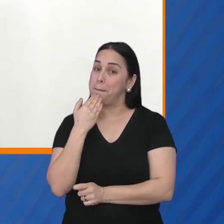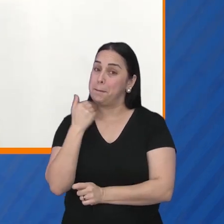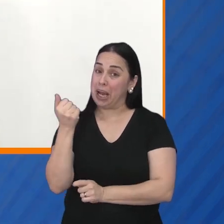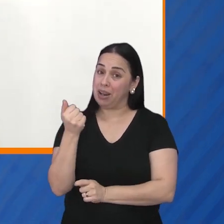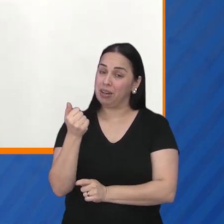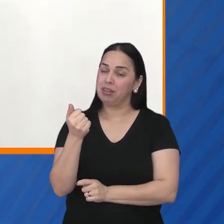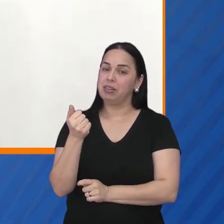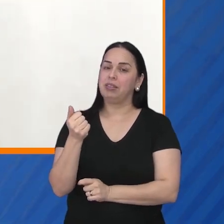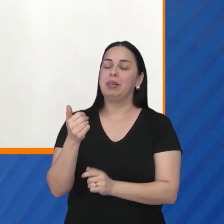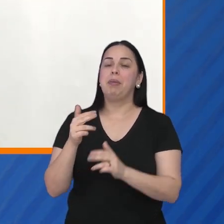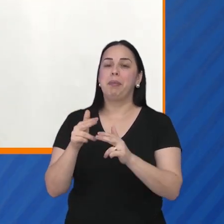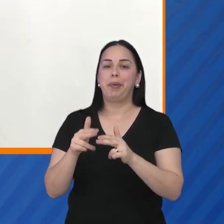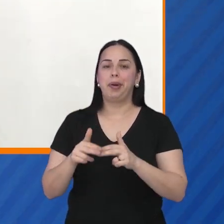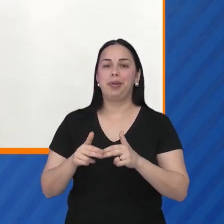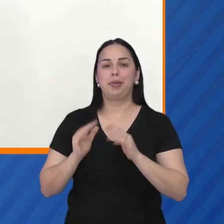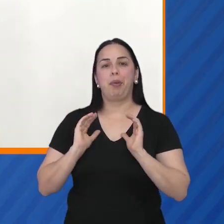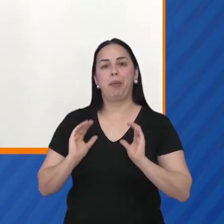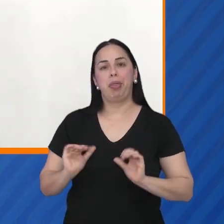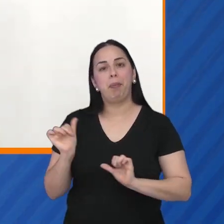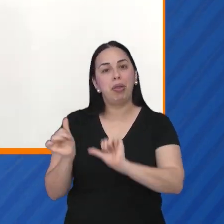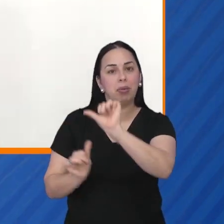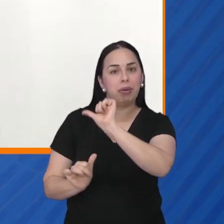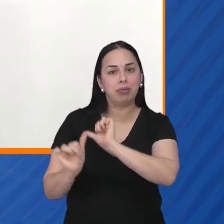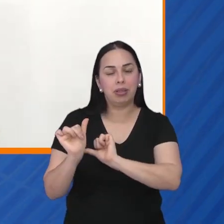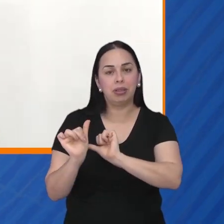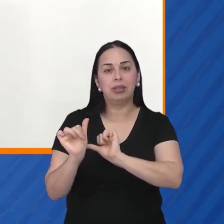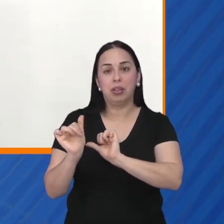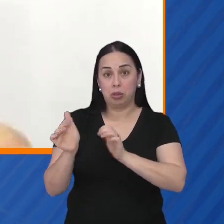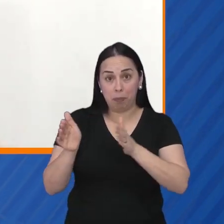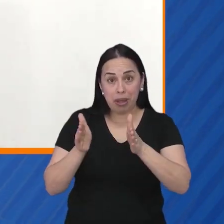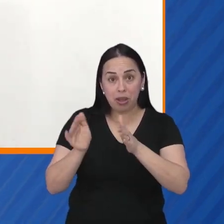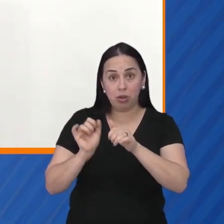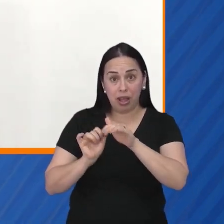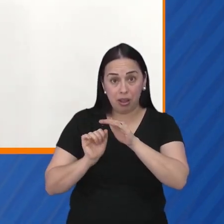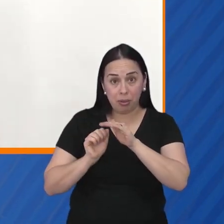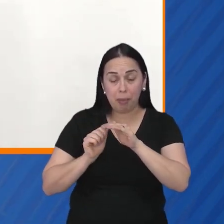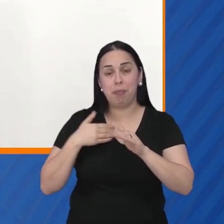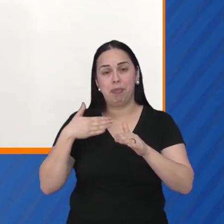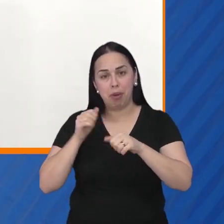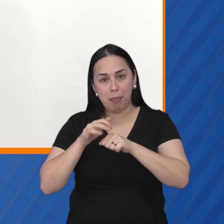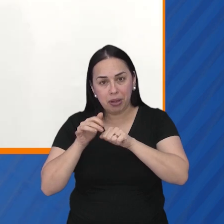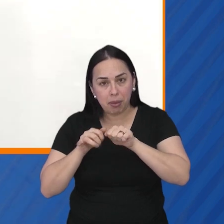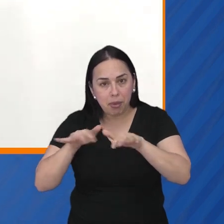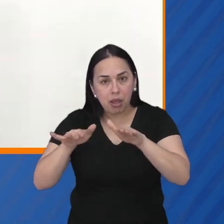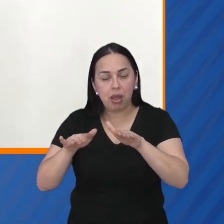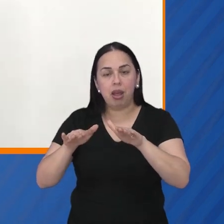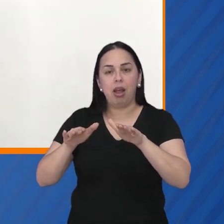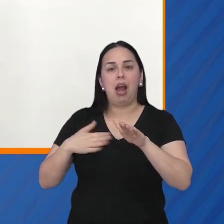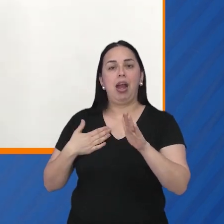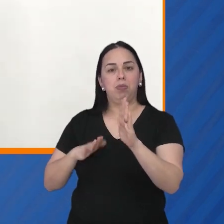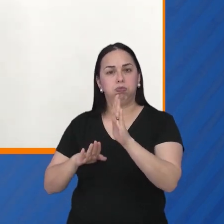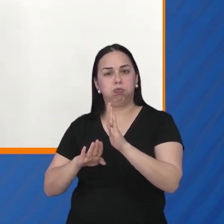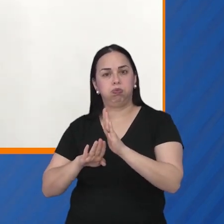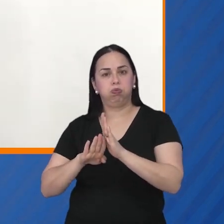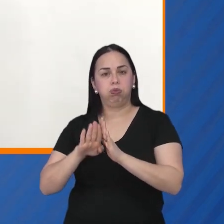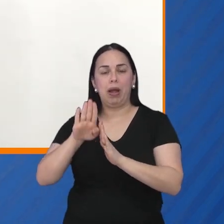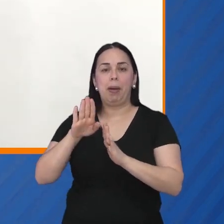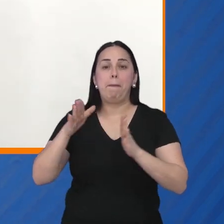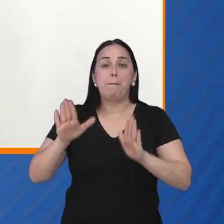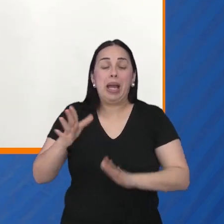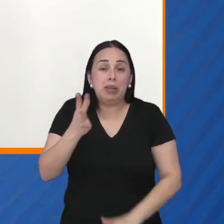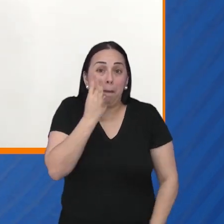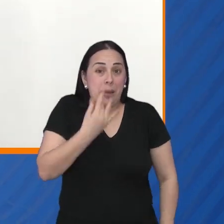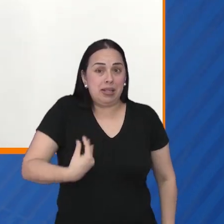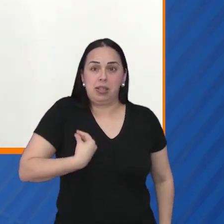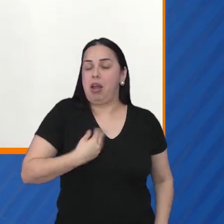gerência melhor do seu tempo. Essas mudanças de comportamento que se acentuaram bastante durante o tempo de home office, elas